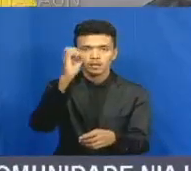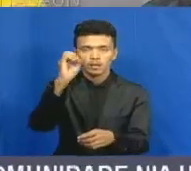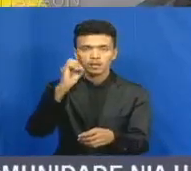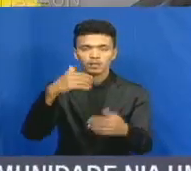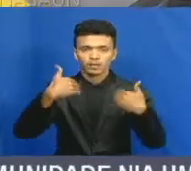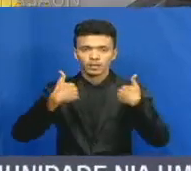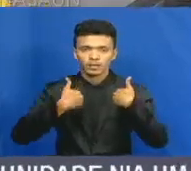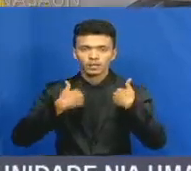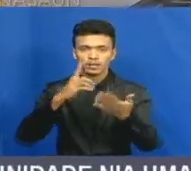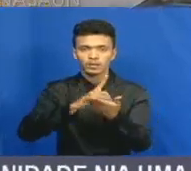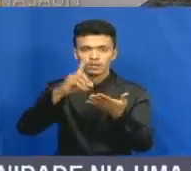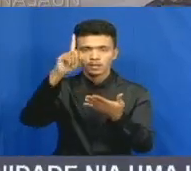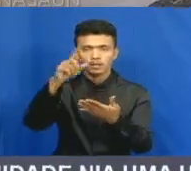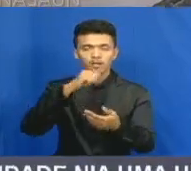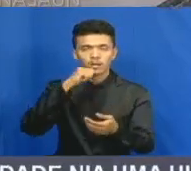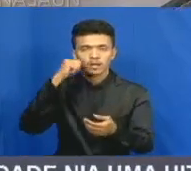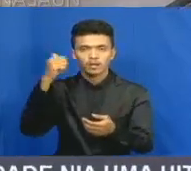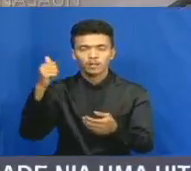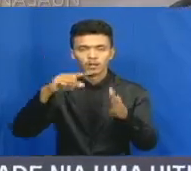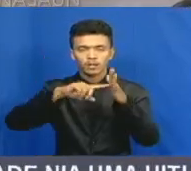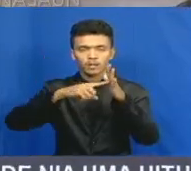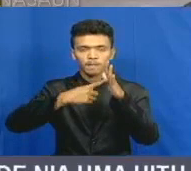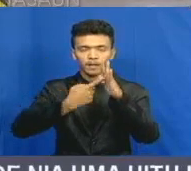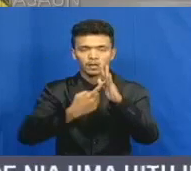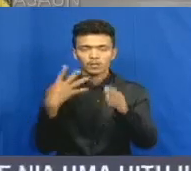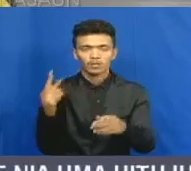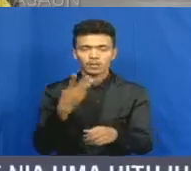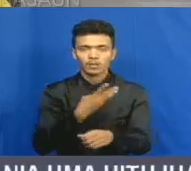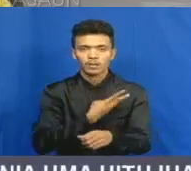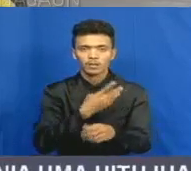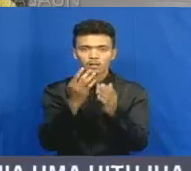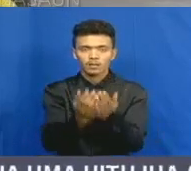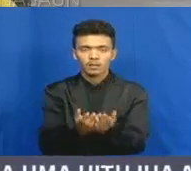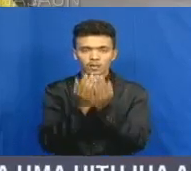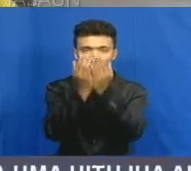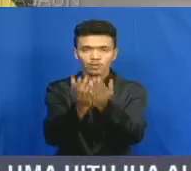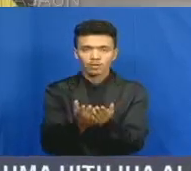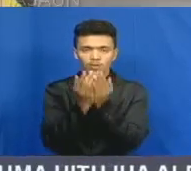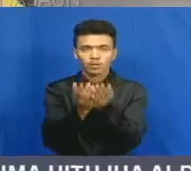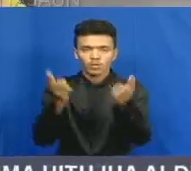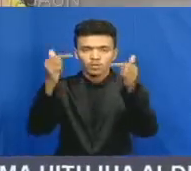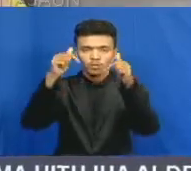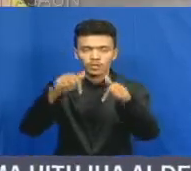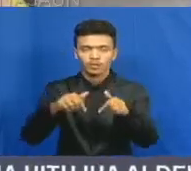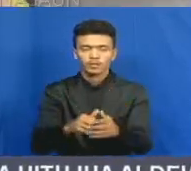e toa semana ira, mas abandene, começa, e tenha ro, abatamana, e começa a